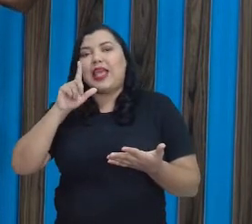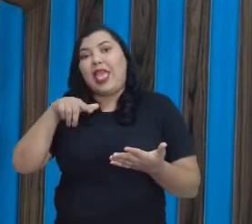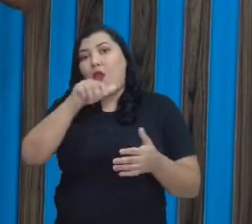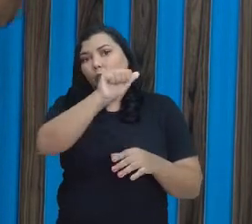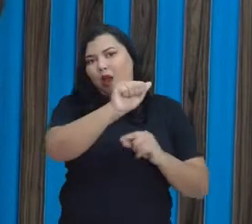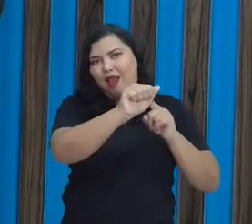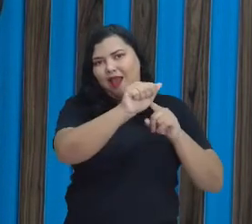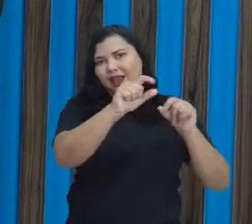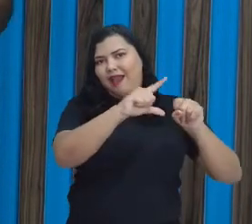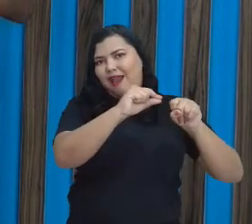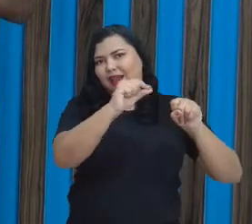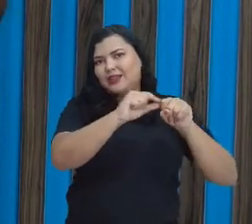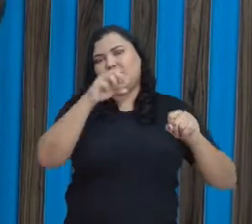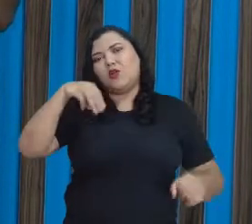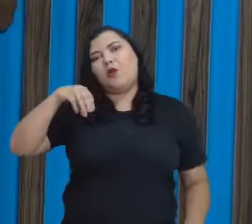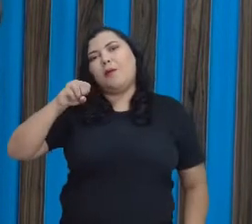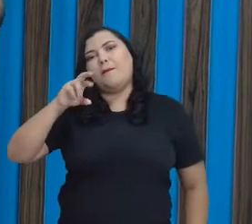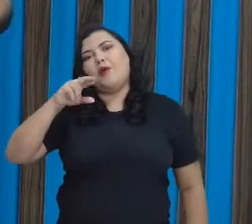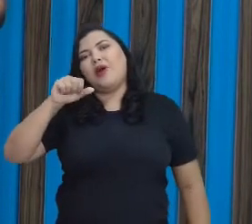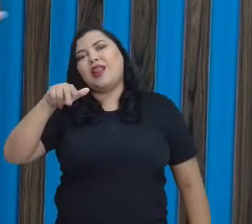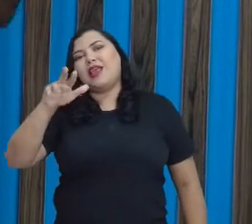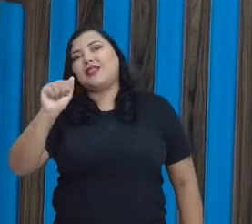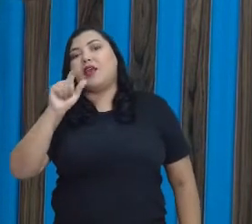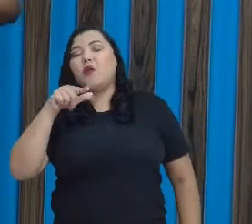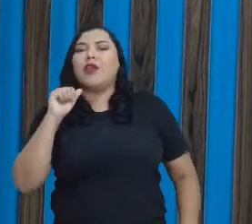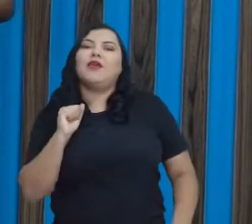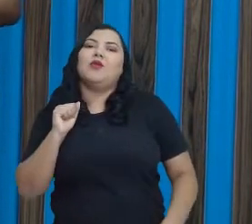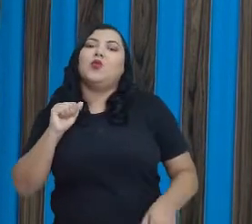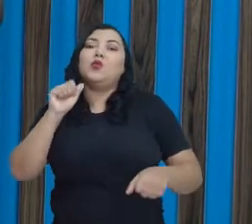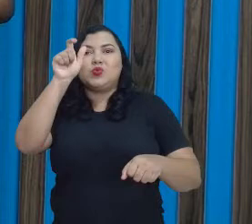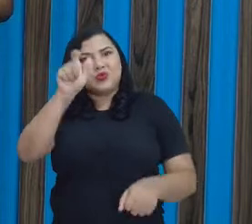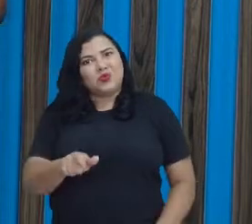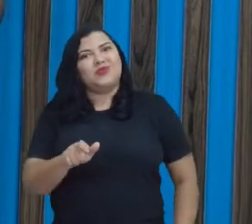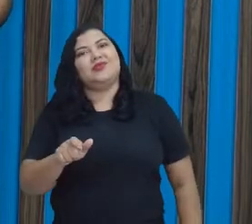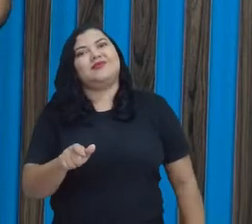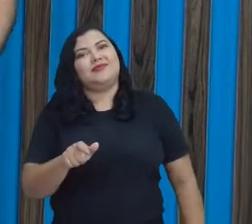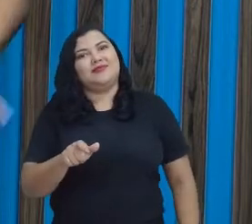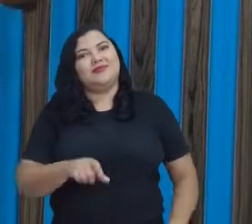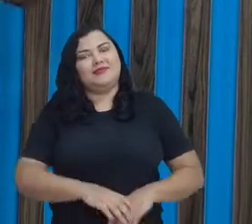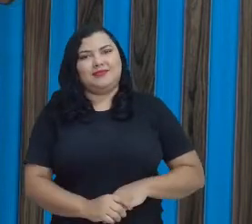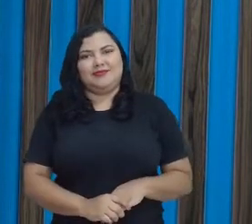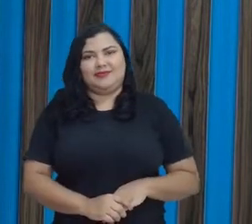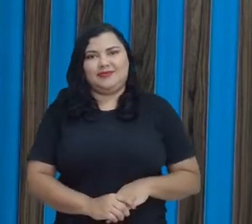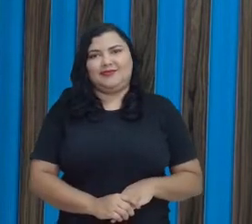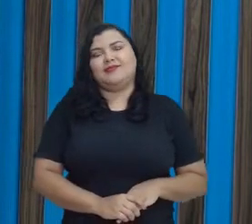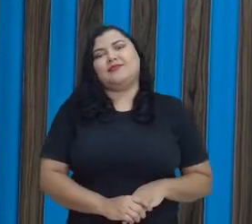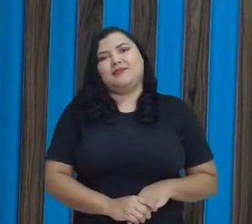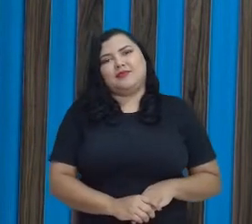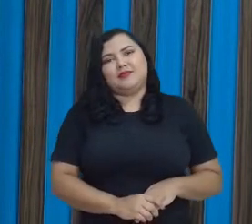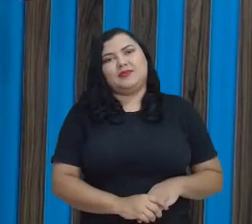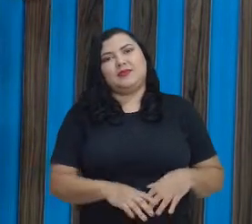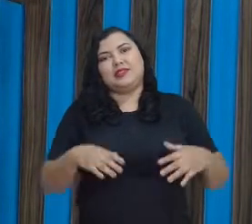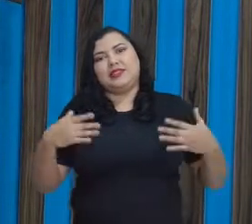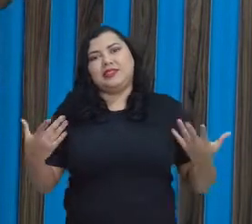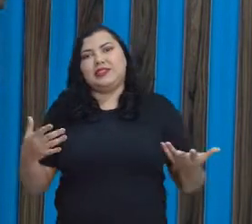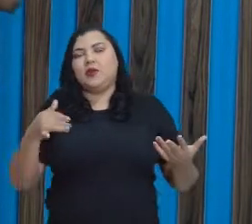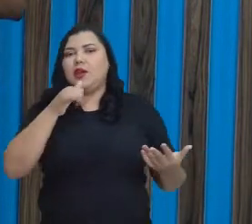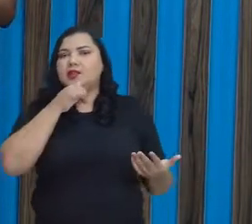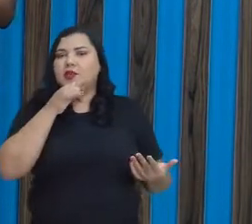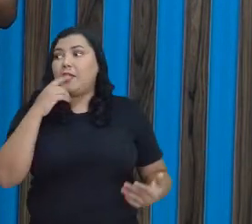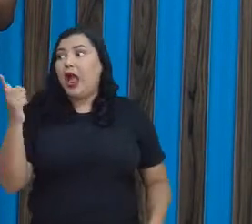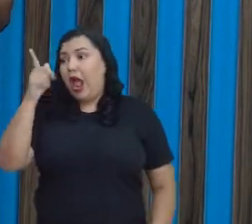a, o morena acaba servindo como o quê? O sujeito. Então, a morena lê todos os dias, a loira entrou